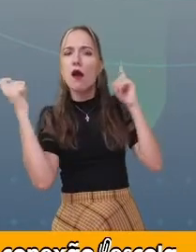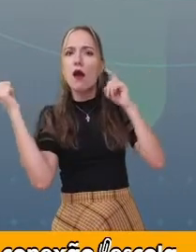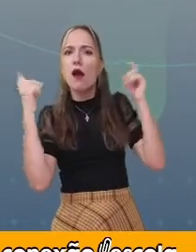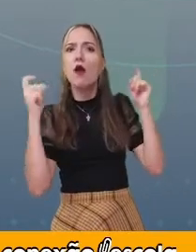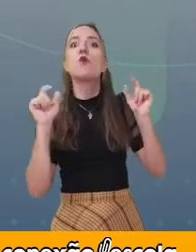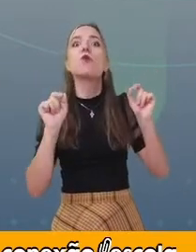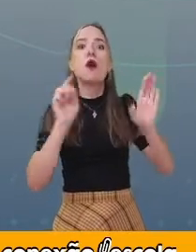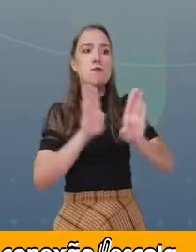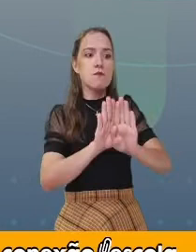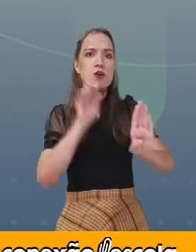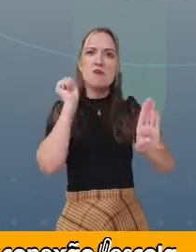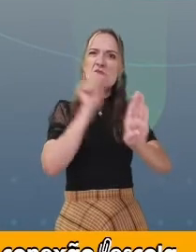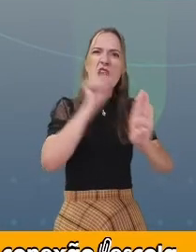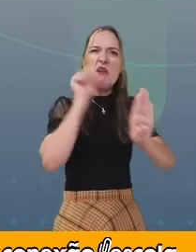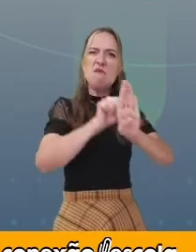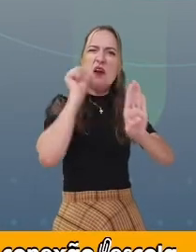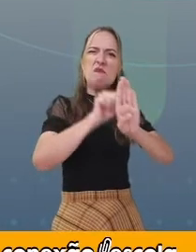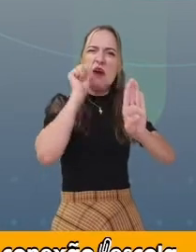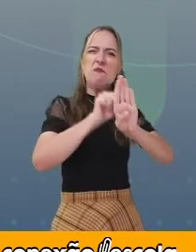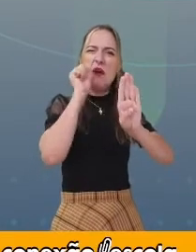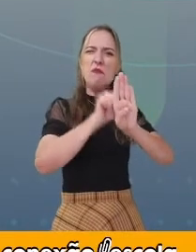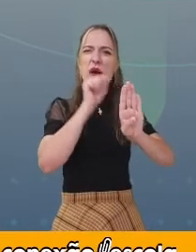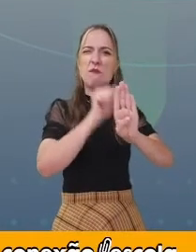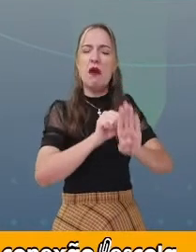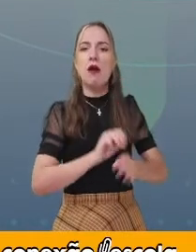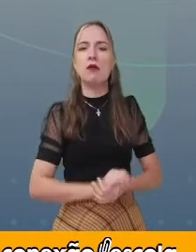fortes batidas na sua porta.